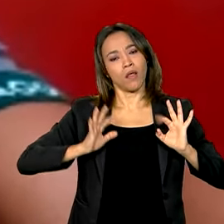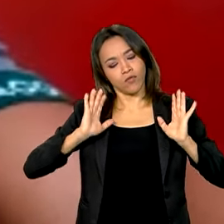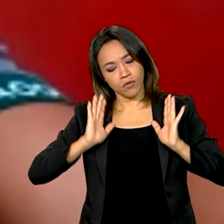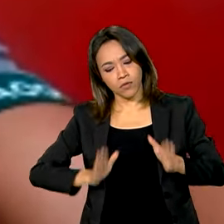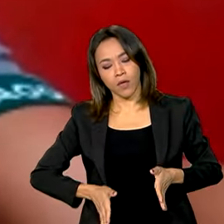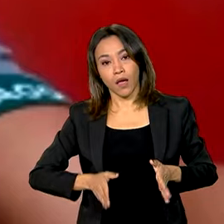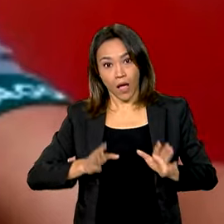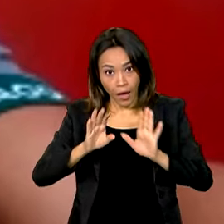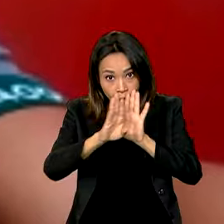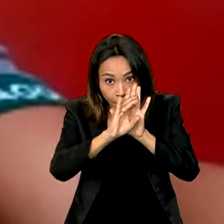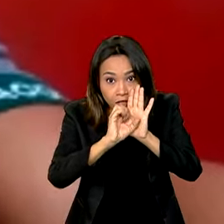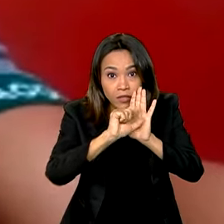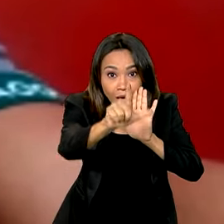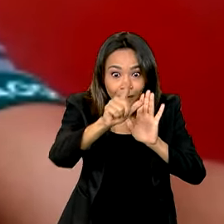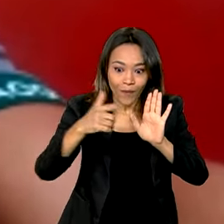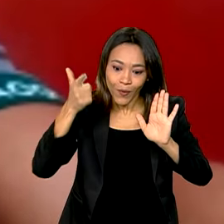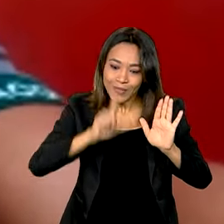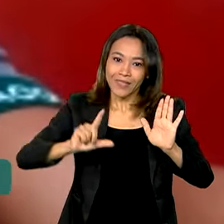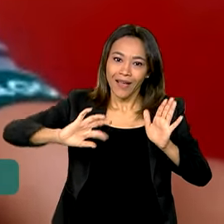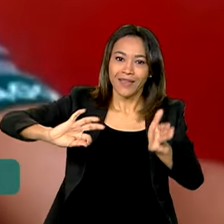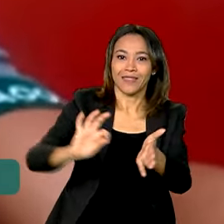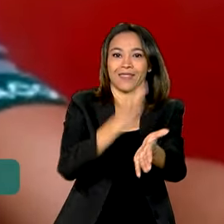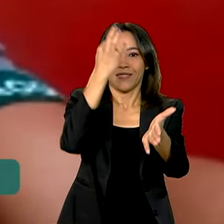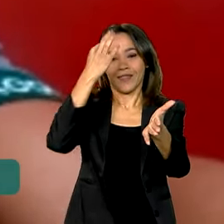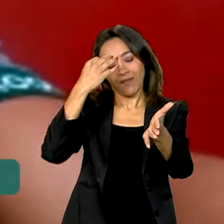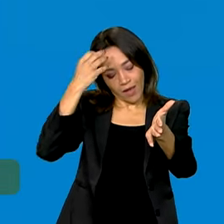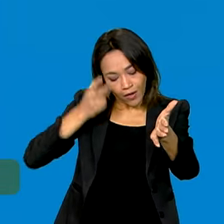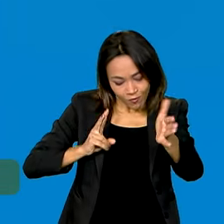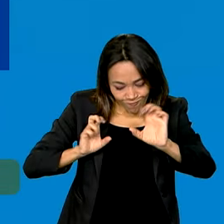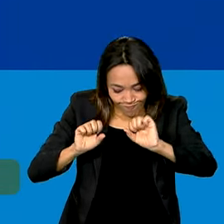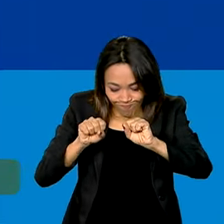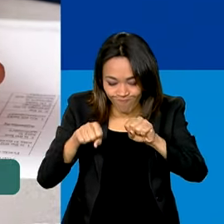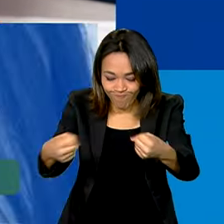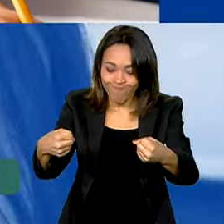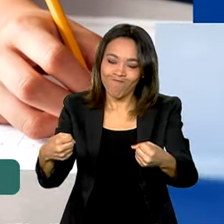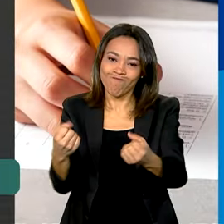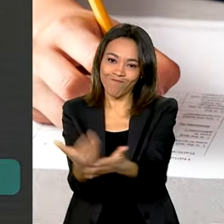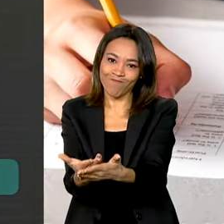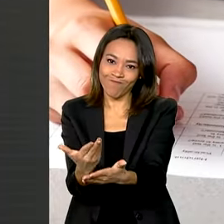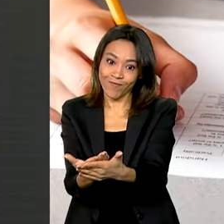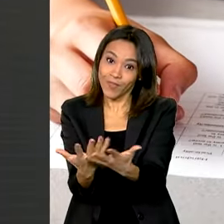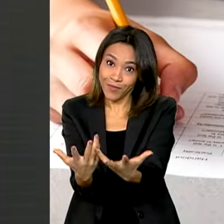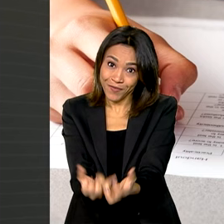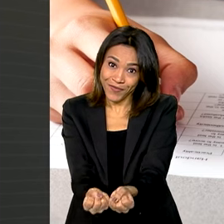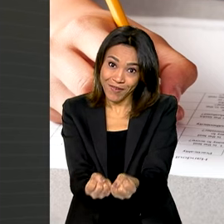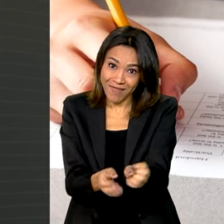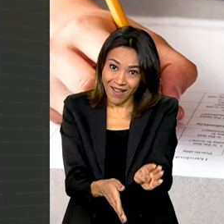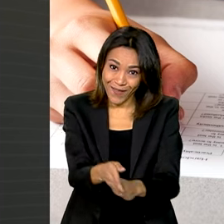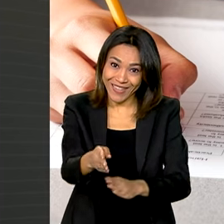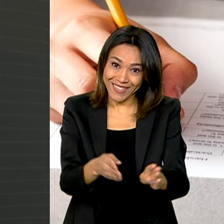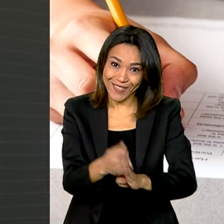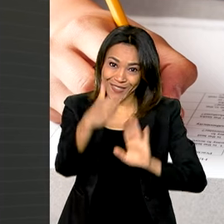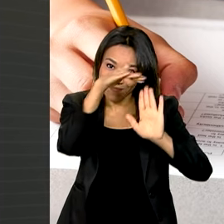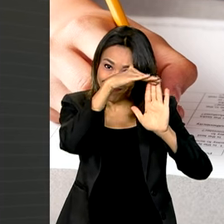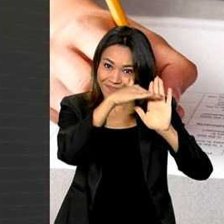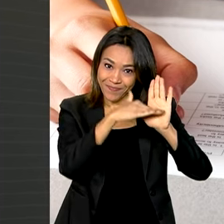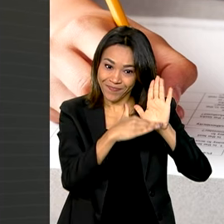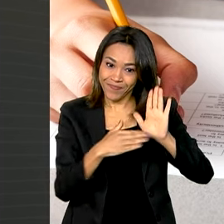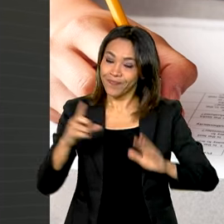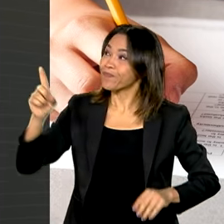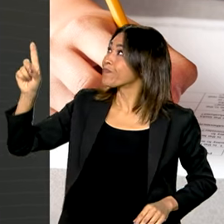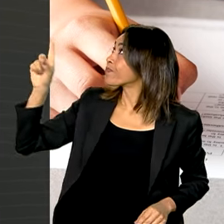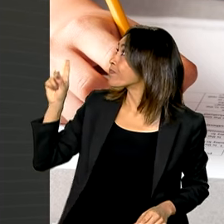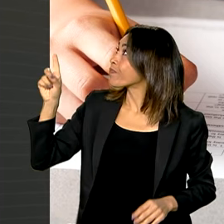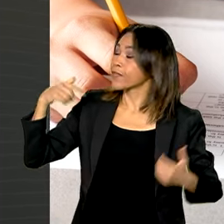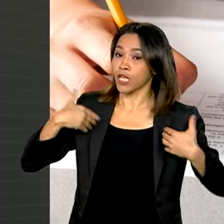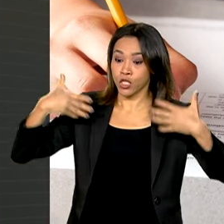depois edital que eu fiz a inscrição aí que intensifiquei os estudos mesmo então vamos lá o a passo ao chegar no